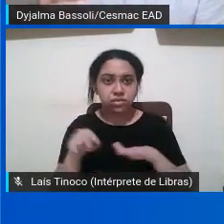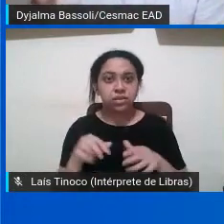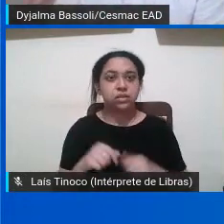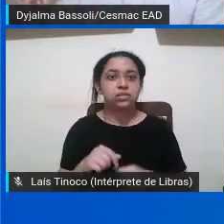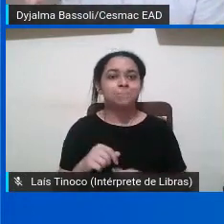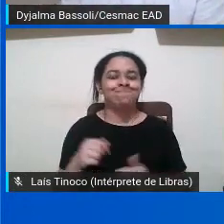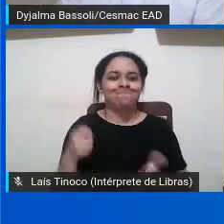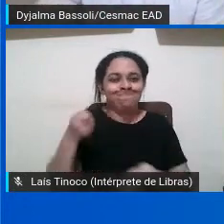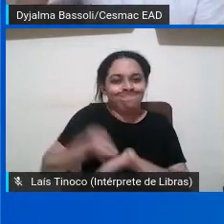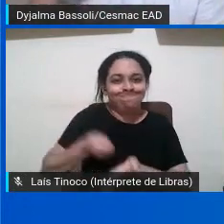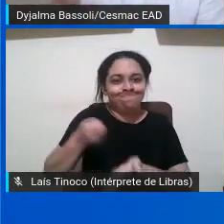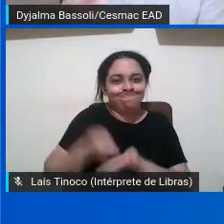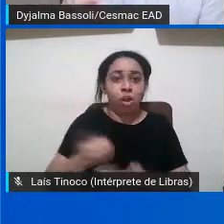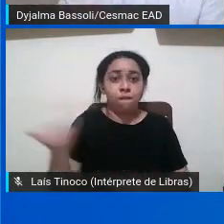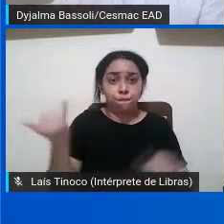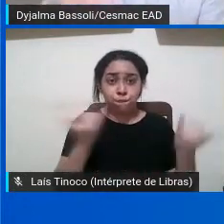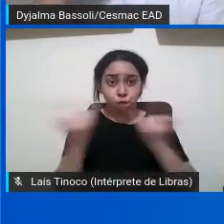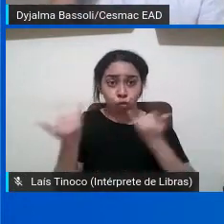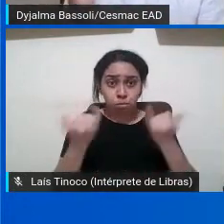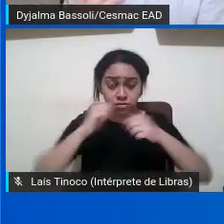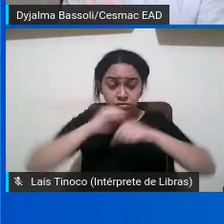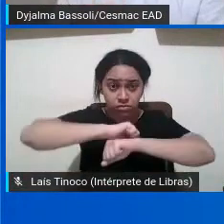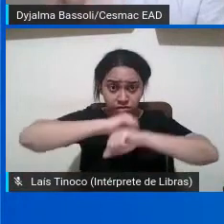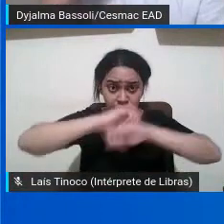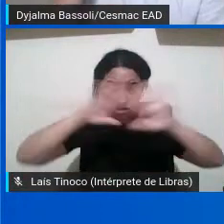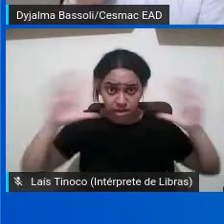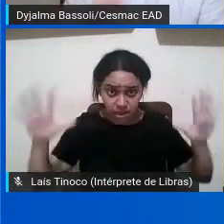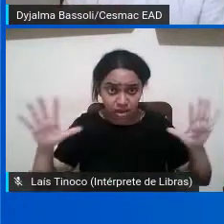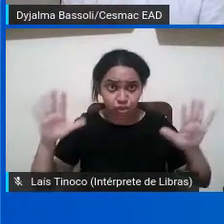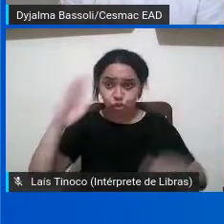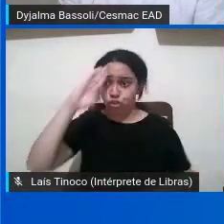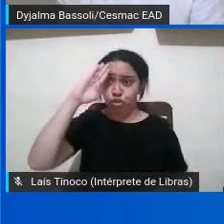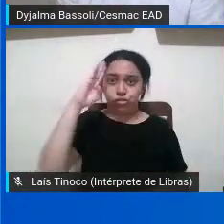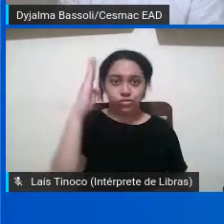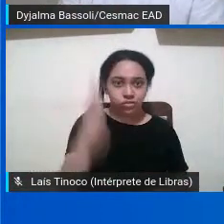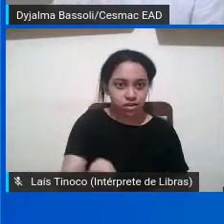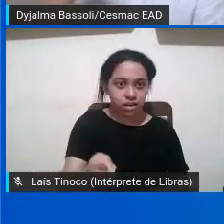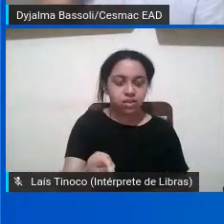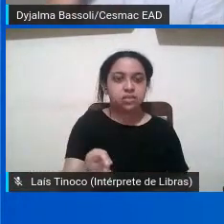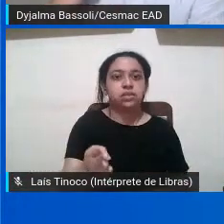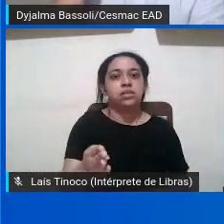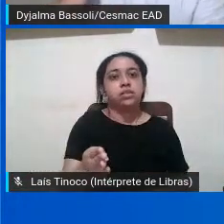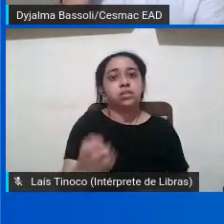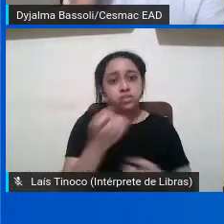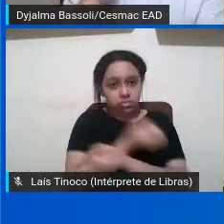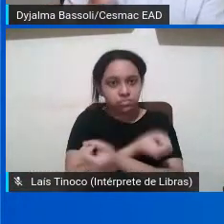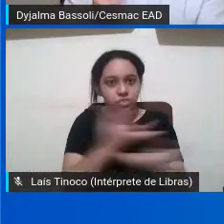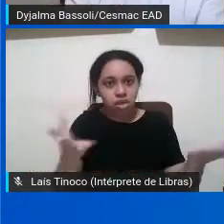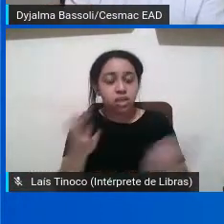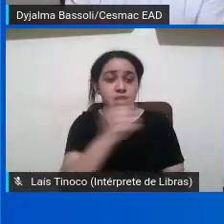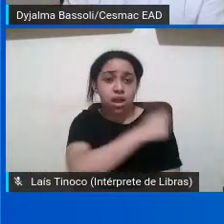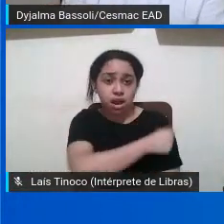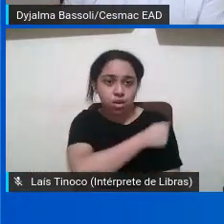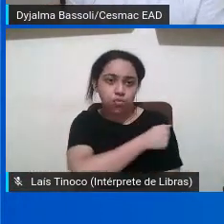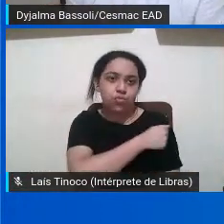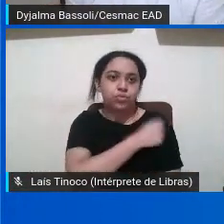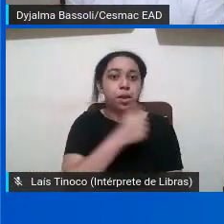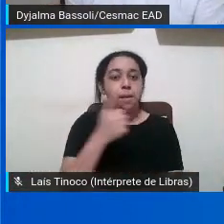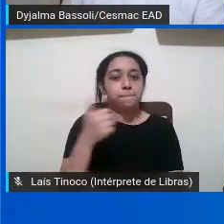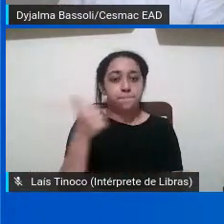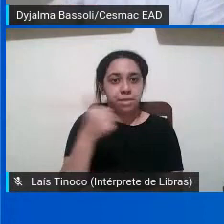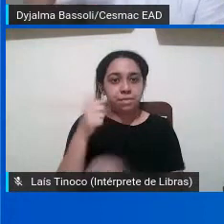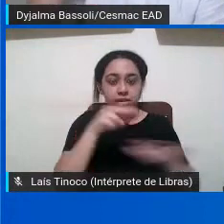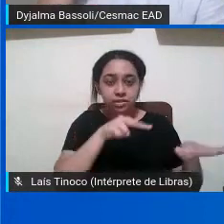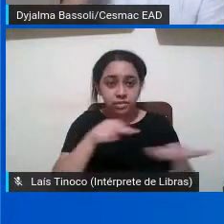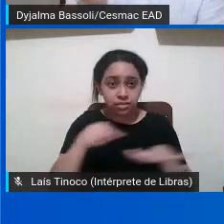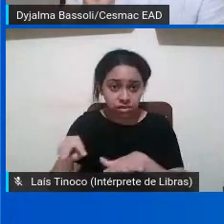rigorosamente uma informação Clara precisa oferecida esse aluno aonde na primeira semana ele tem claramente